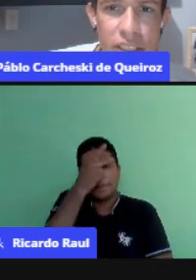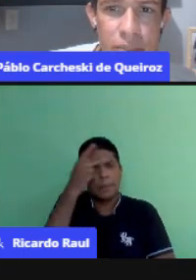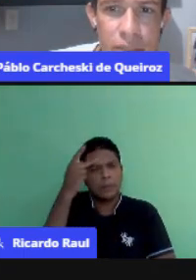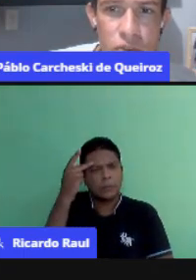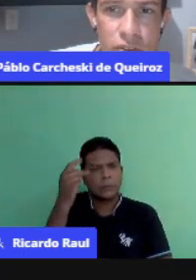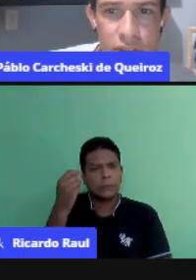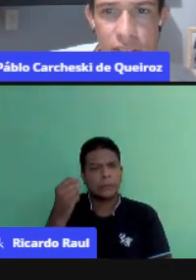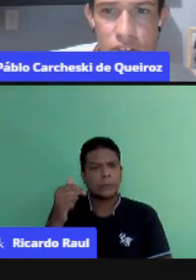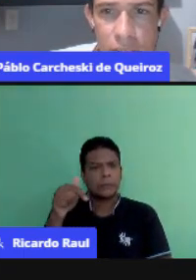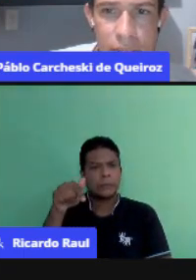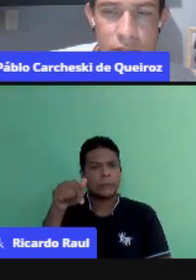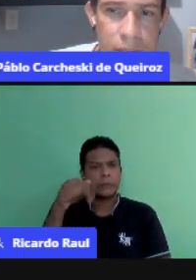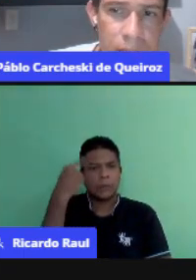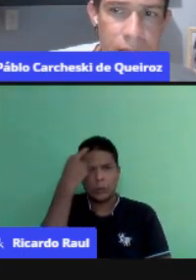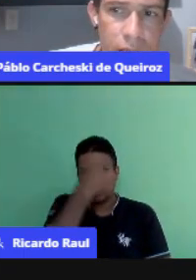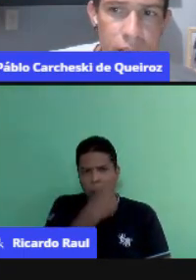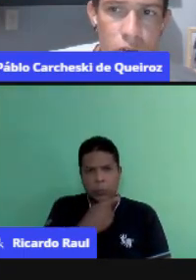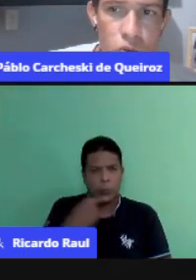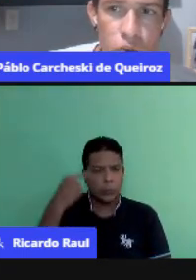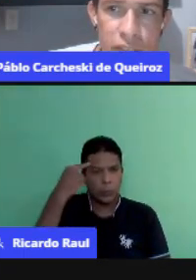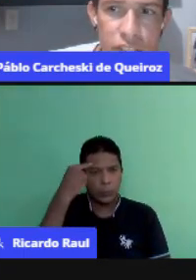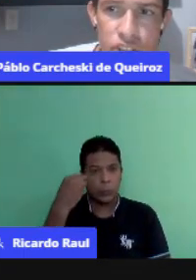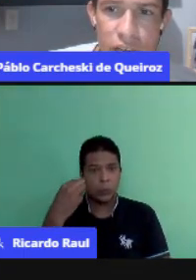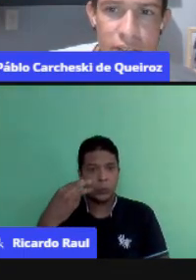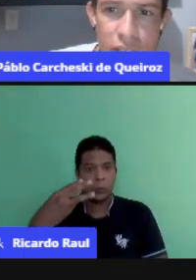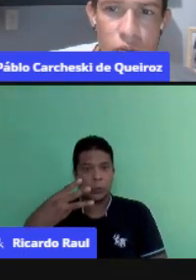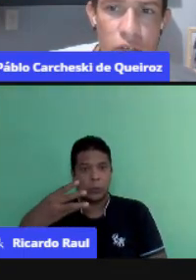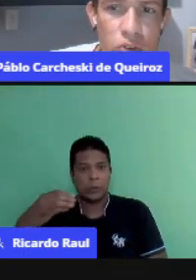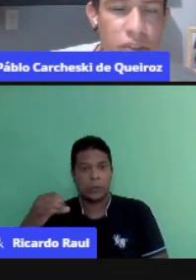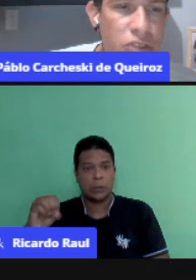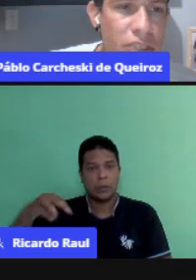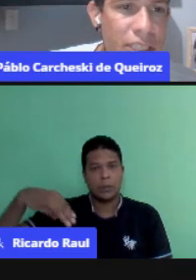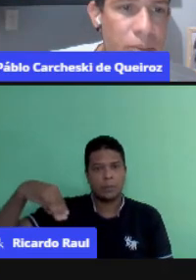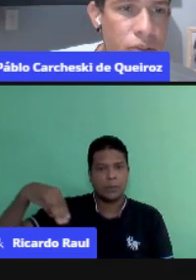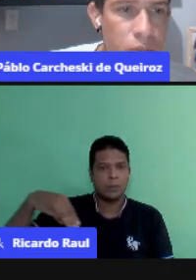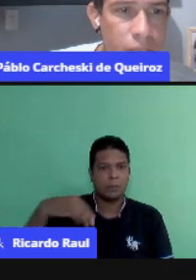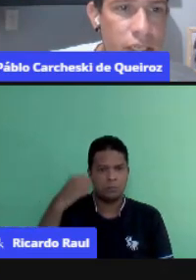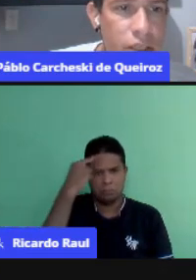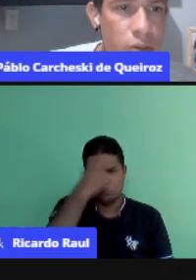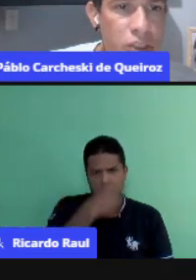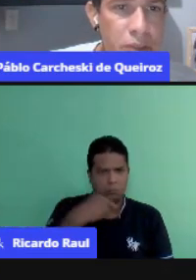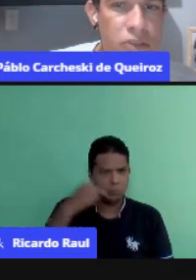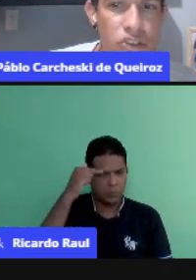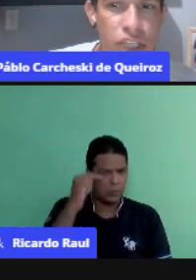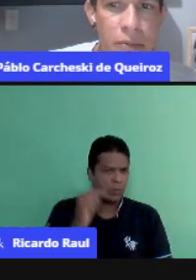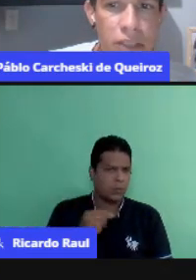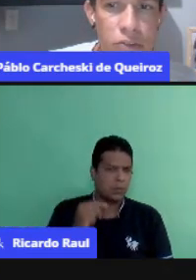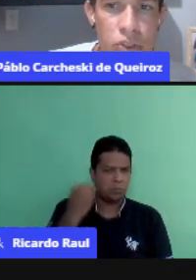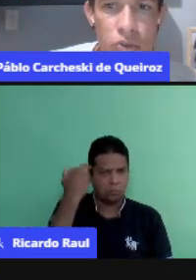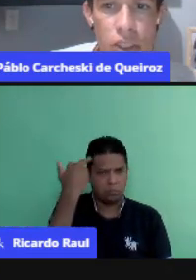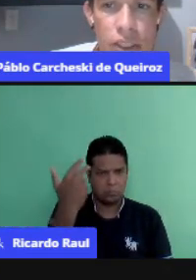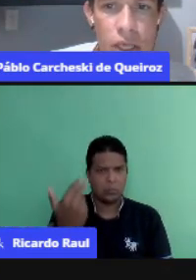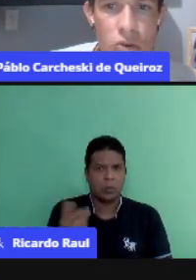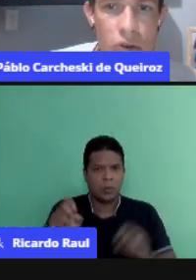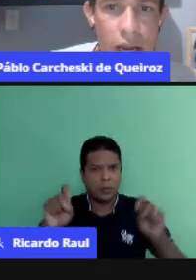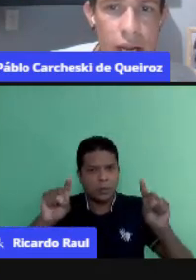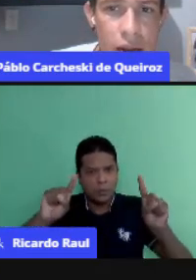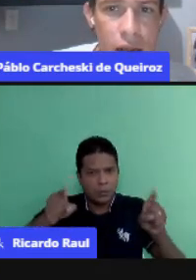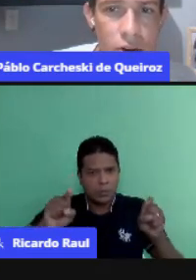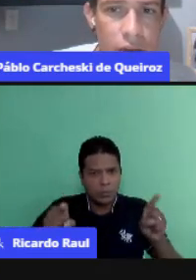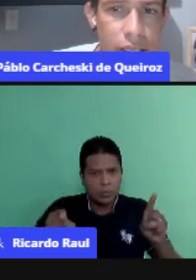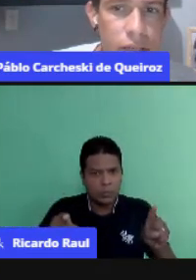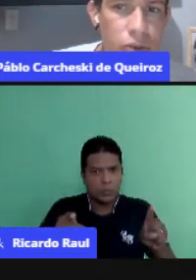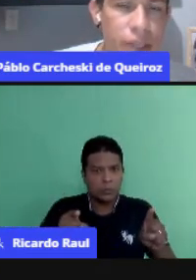7 horas e 30 minutos nesse estacionamento, né? Então, os 7 horas, tranquilo, eu consigo lidar muito bem ali com a minha expressão algébrica, substituir e